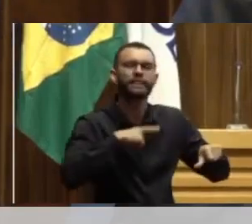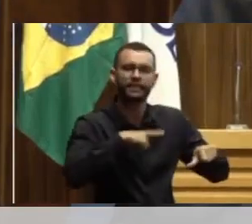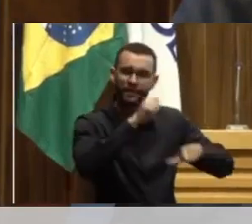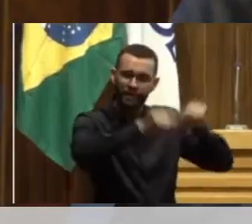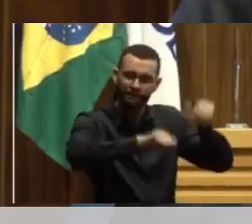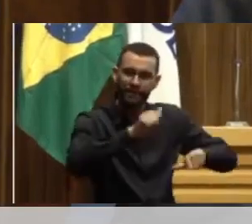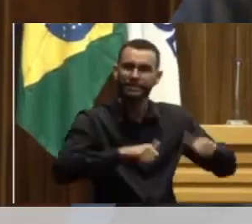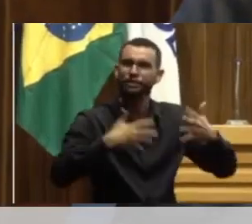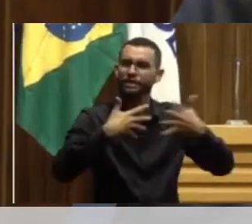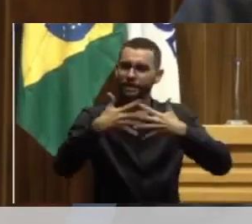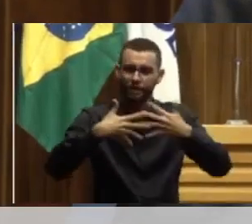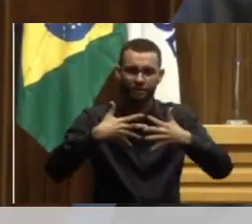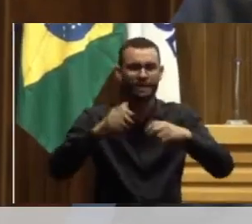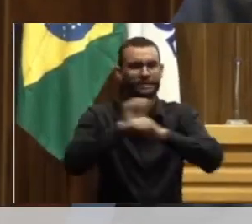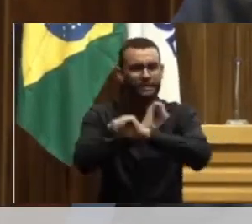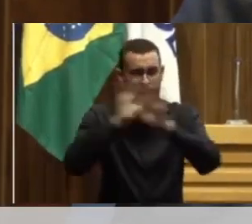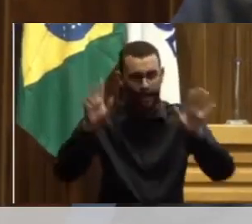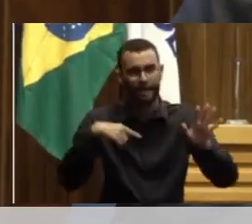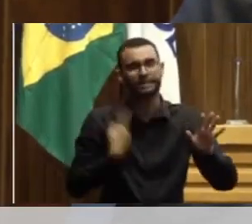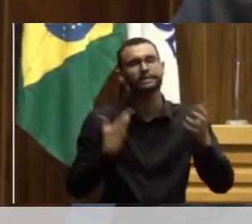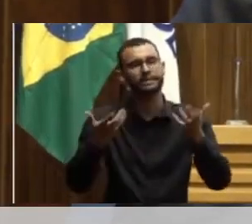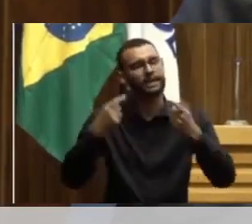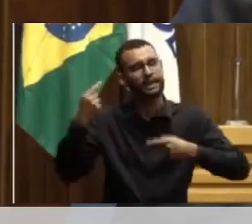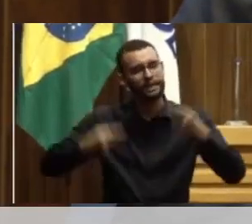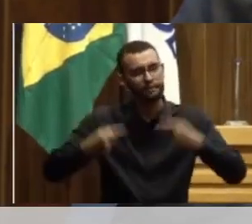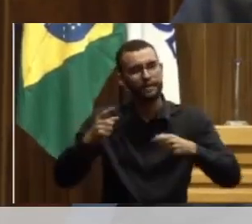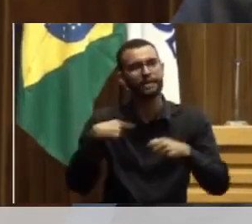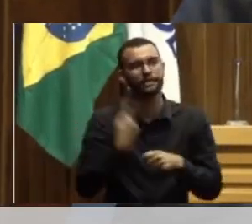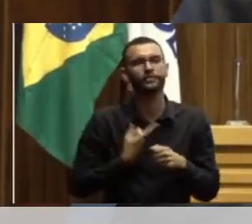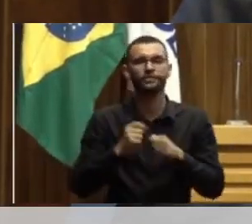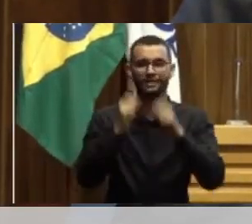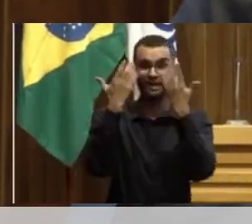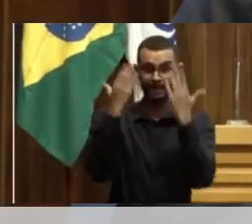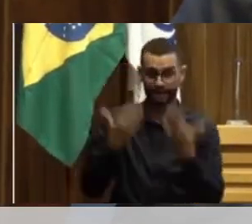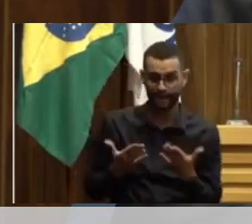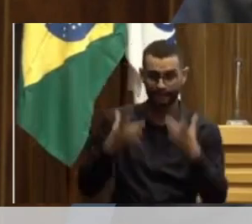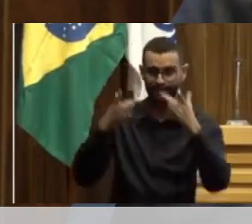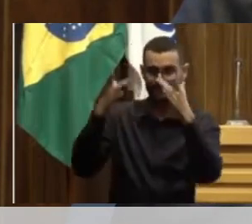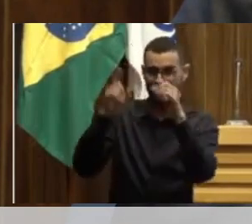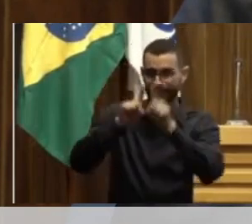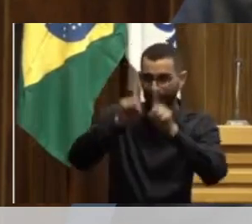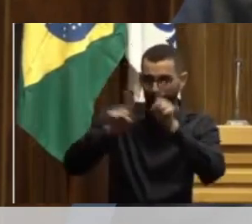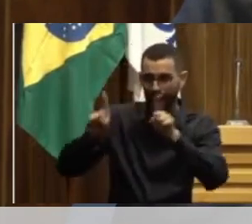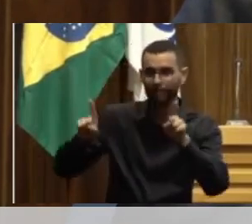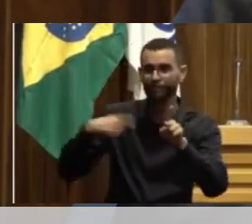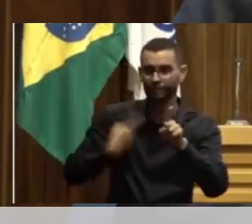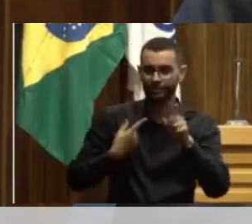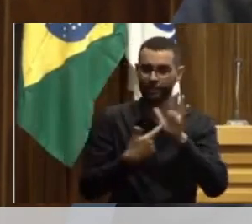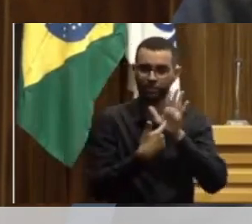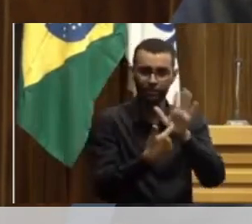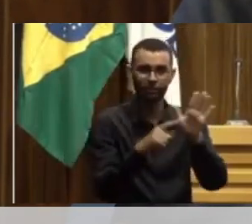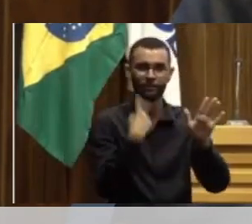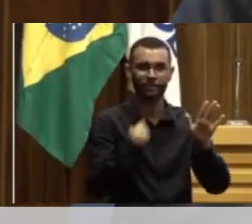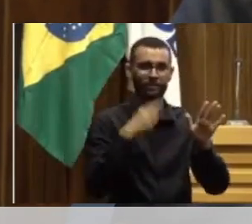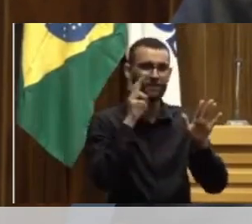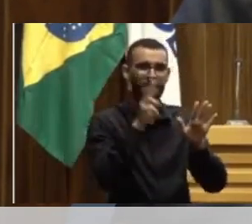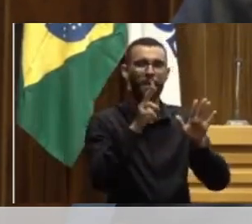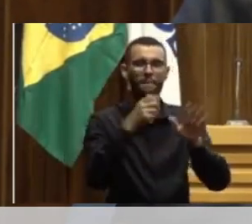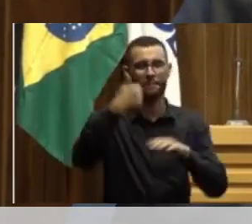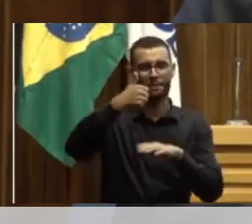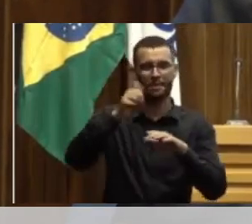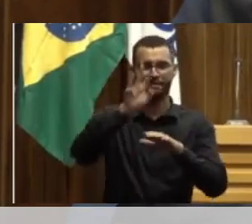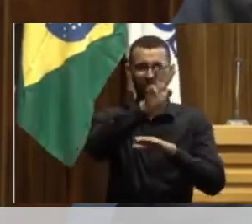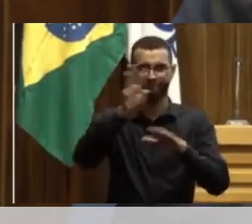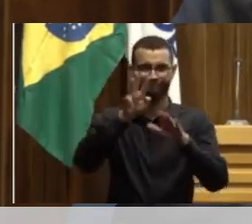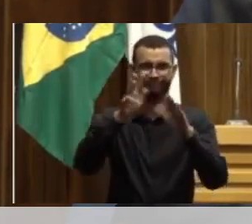nós queremos discutir, nós estamos fazendo análise dos dados que estamos apresentando, vocês estão vendo só a primeira página, depois ele vai abrir aí todo